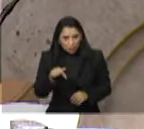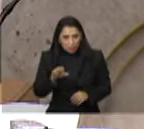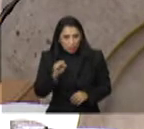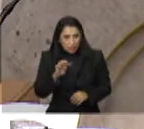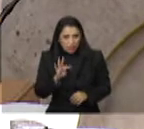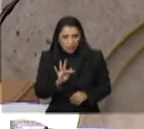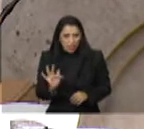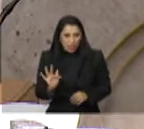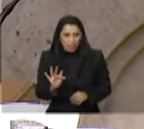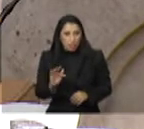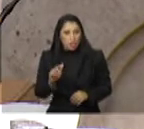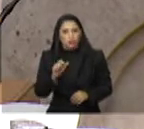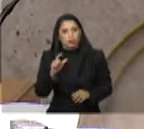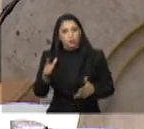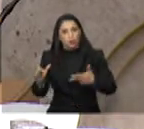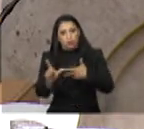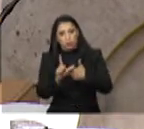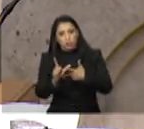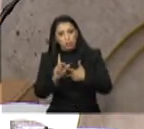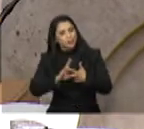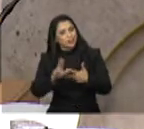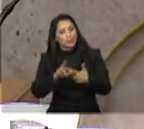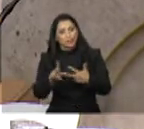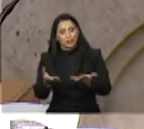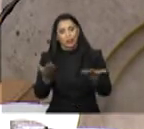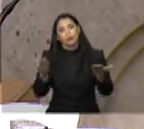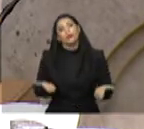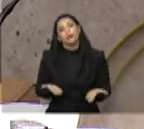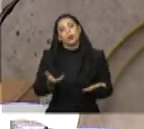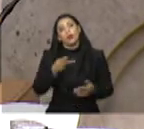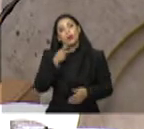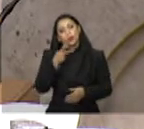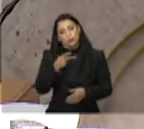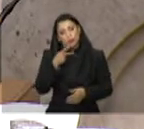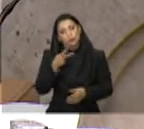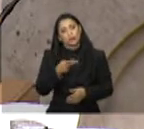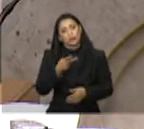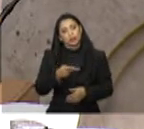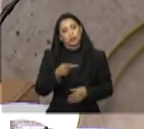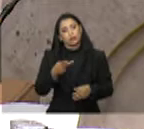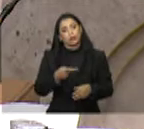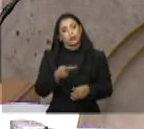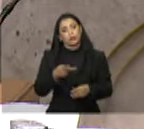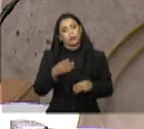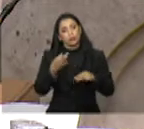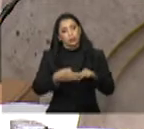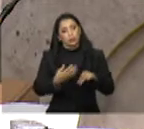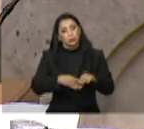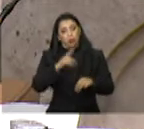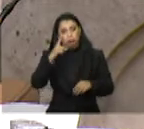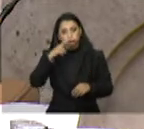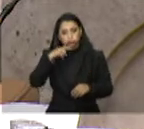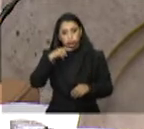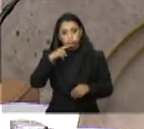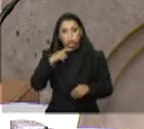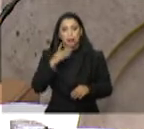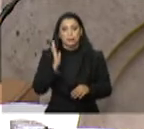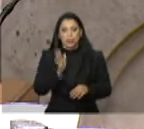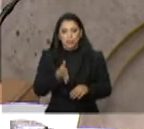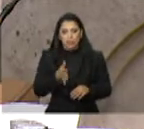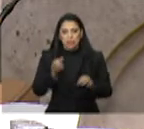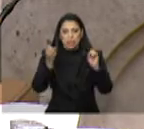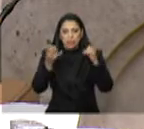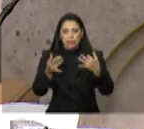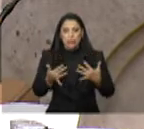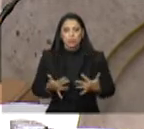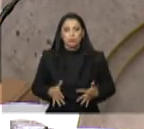como também hoje muito bem enfatizado pelo nosso decano Ministro Gilmar Mendes uma